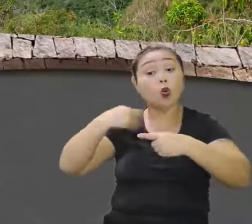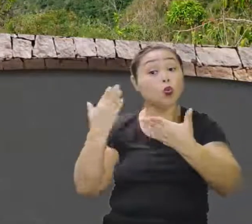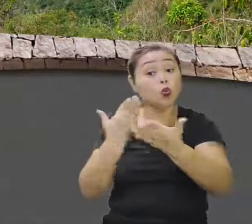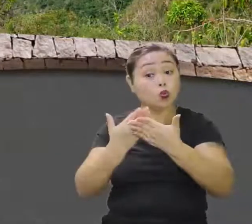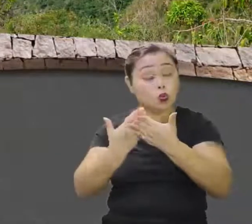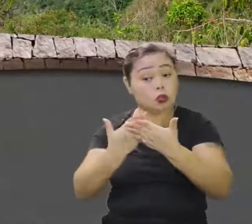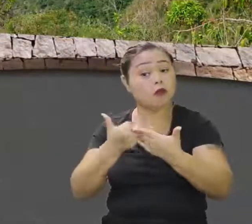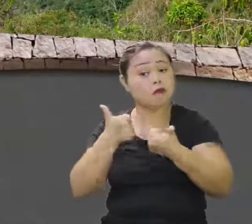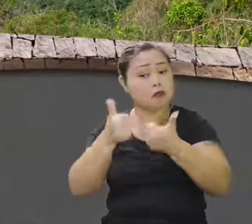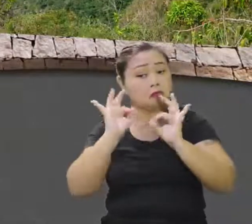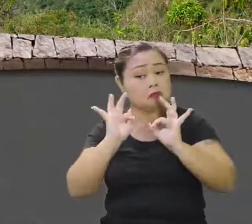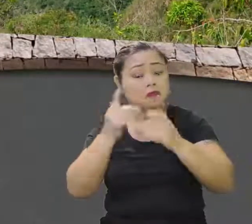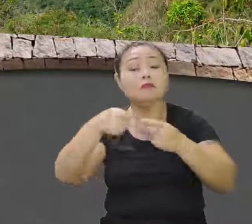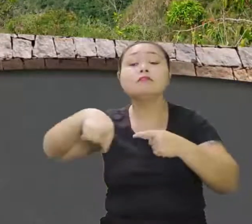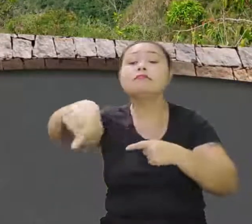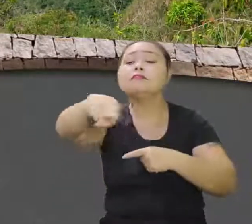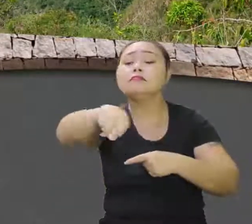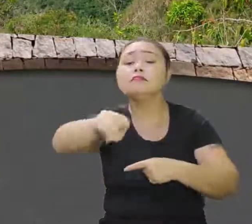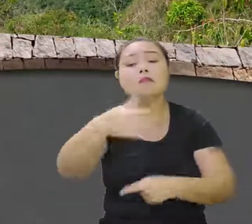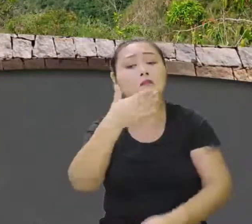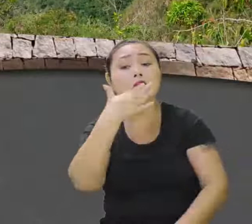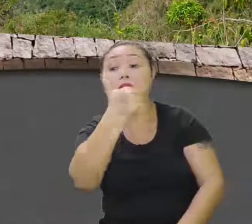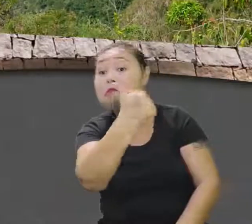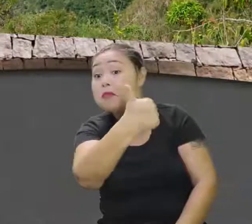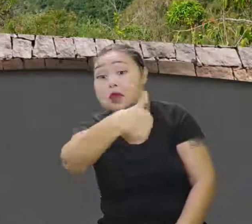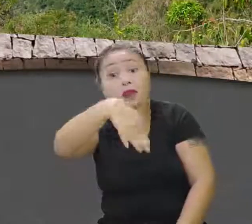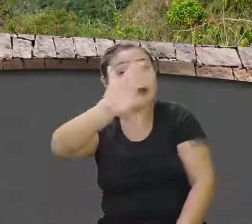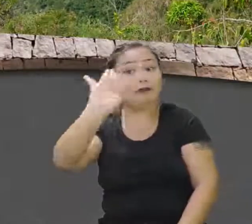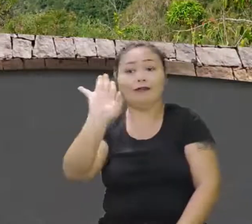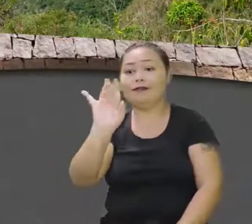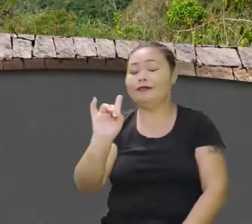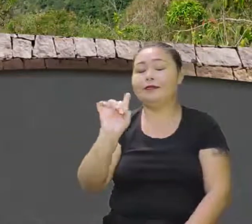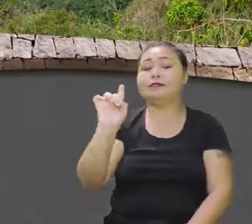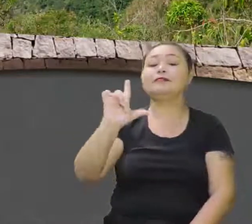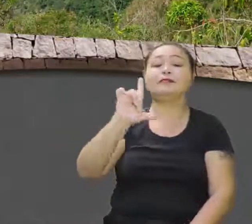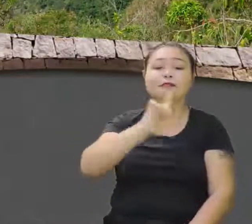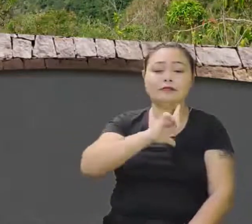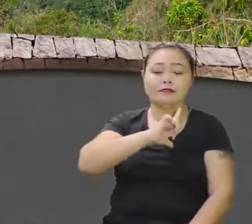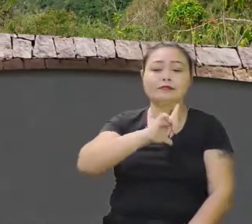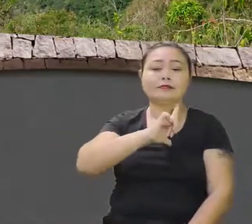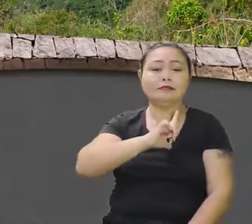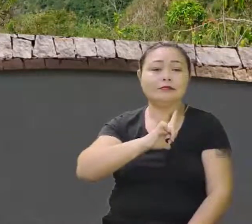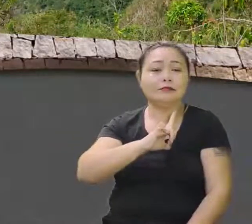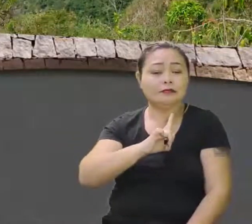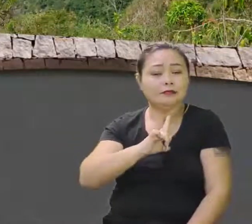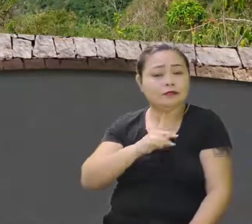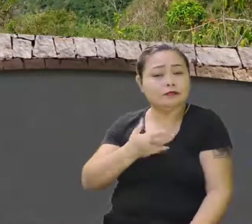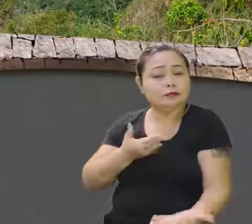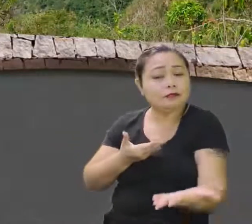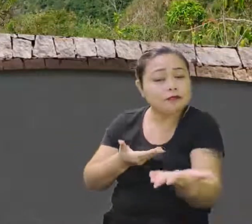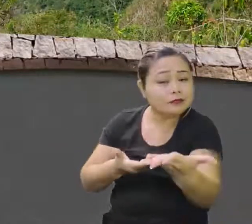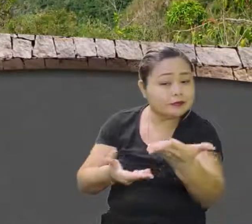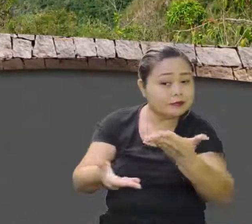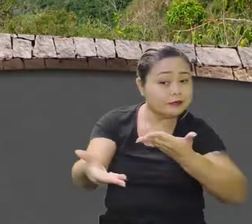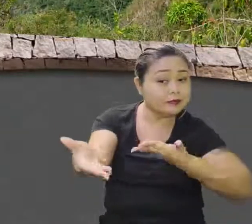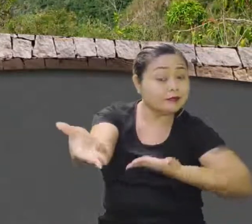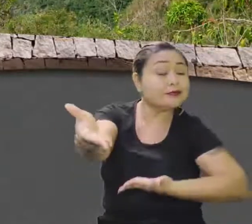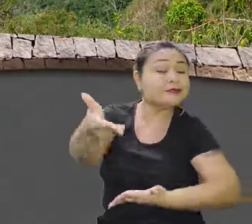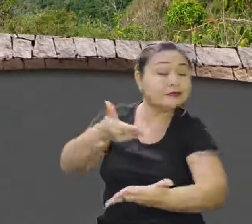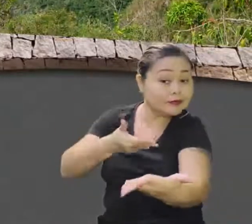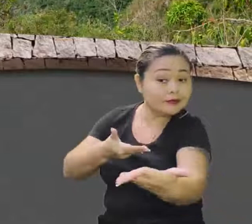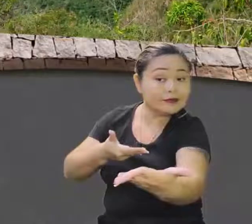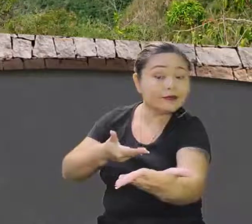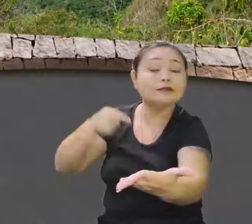de boa qualidade e vocês são melhores ainda. Portanto, nós tivemos aquela harmonia